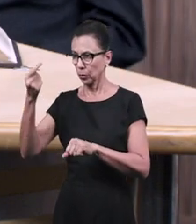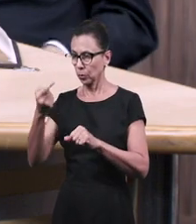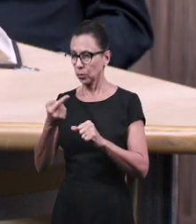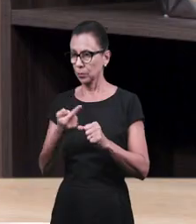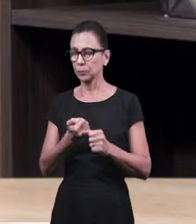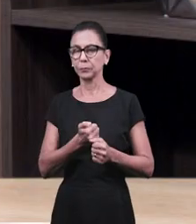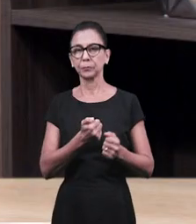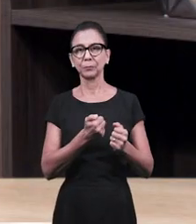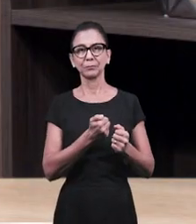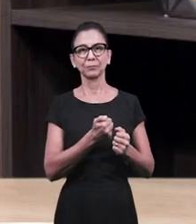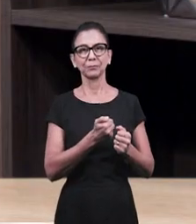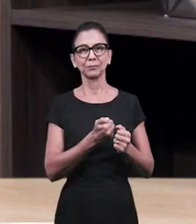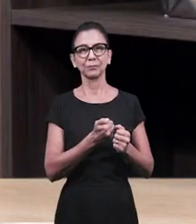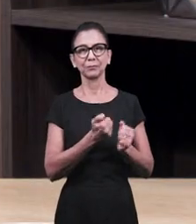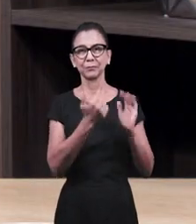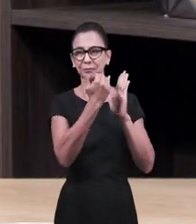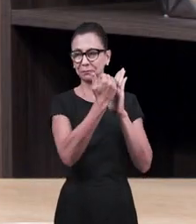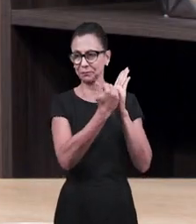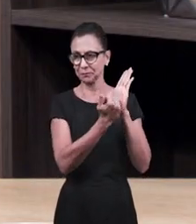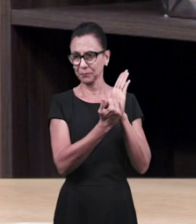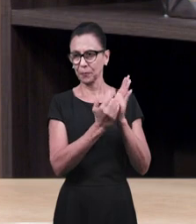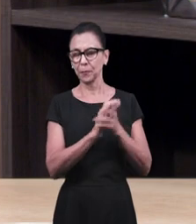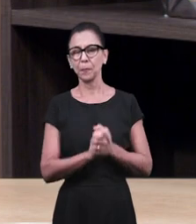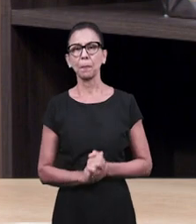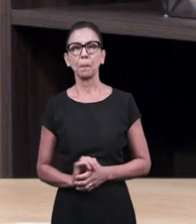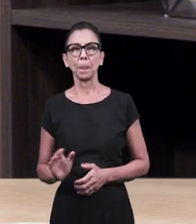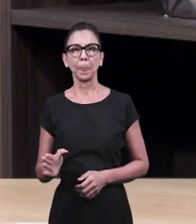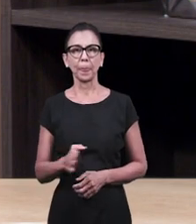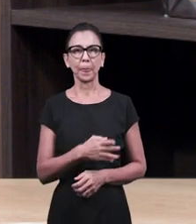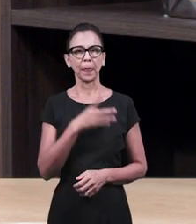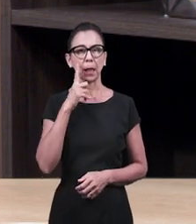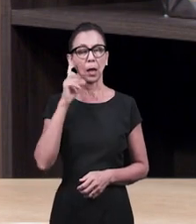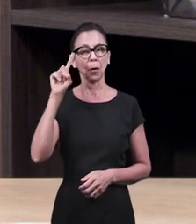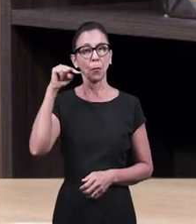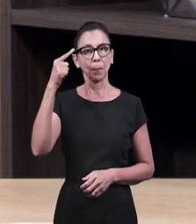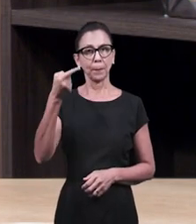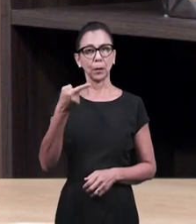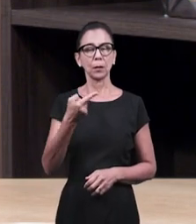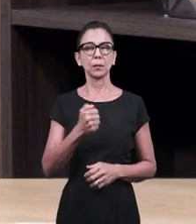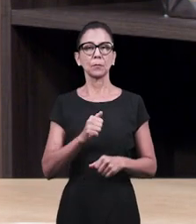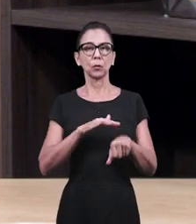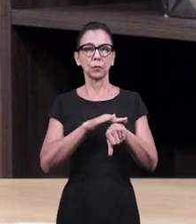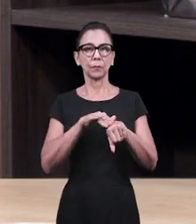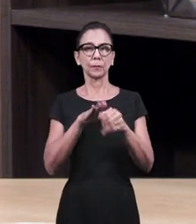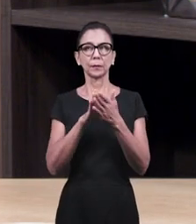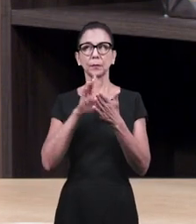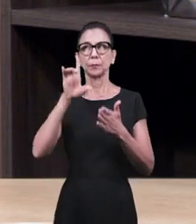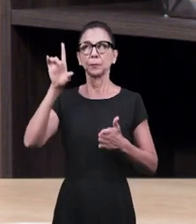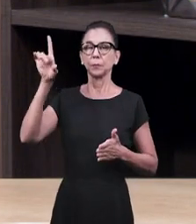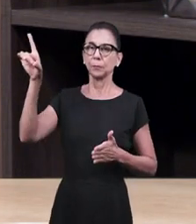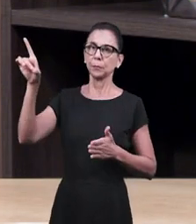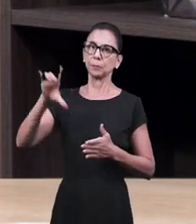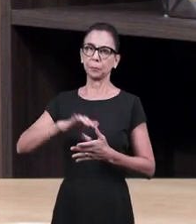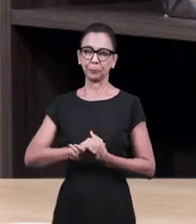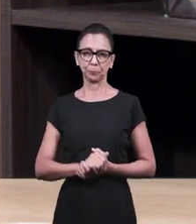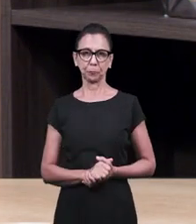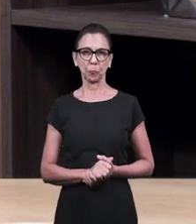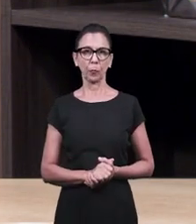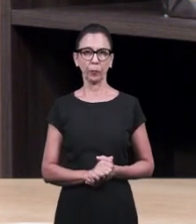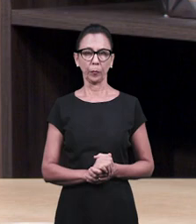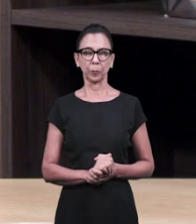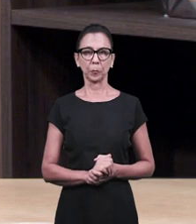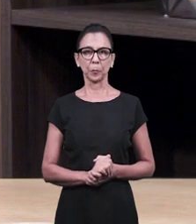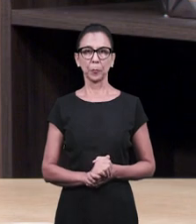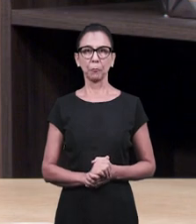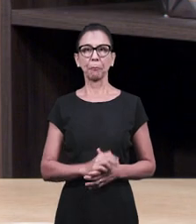bom. Muito bem. Olha só, a próxima edição do programa Conversas Bíblicas, ela vai trazer, além desse texto